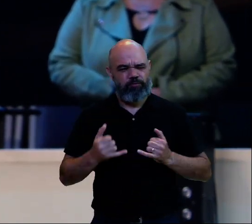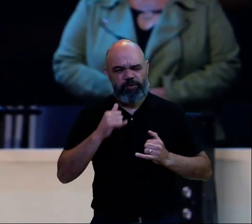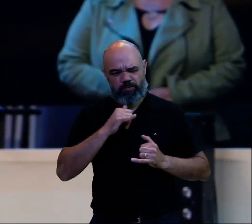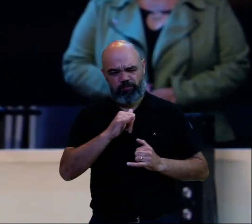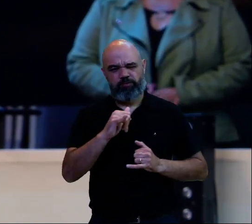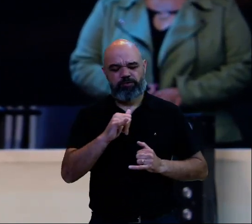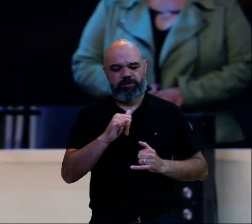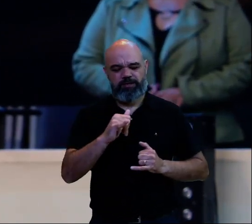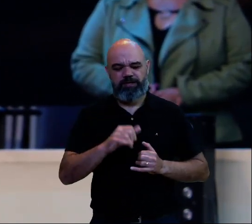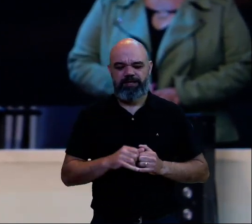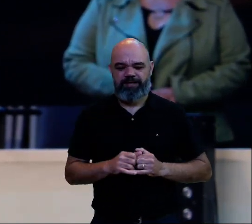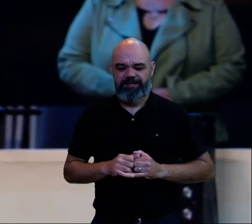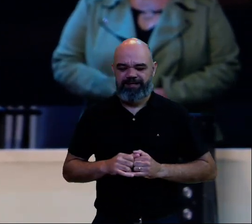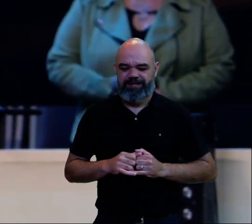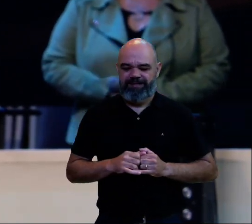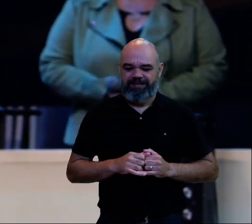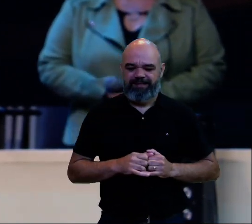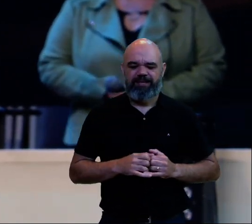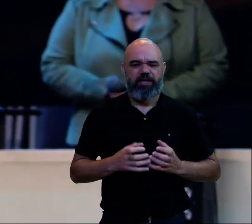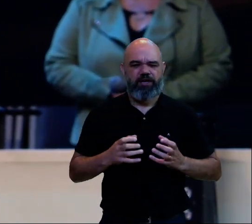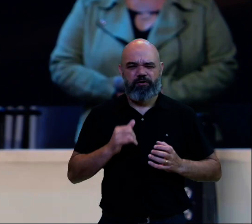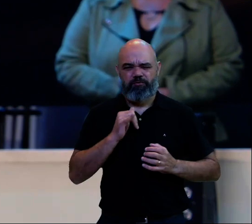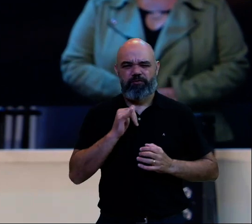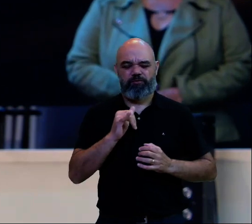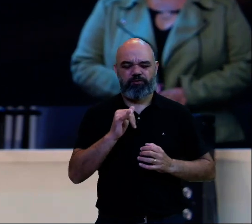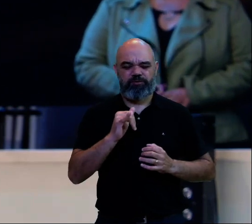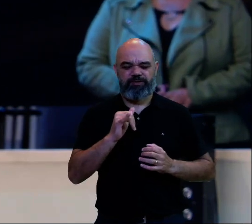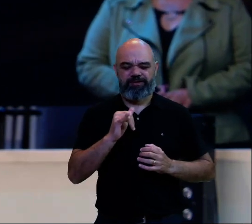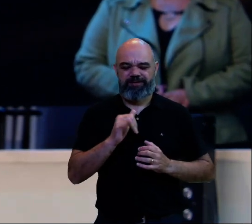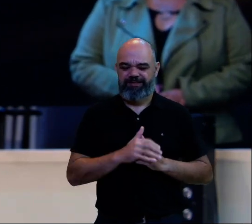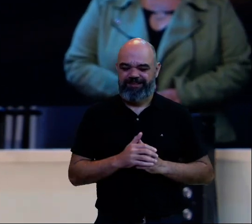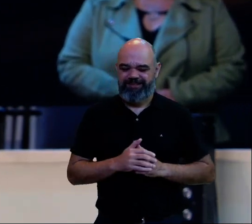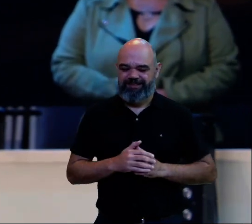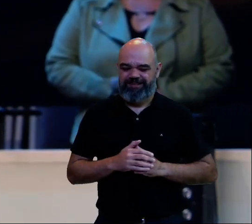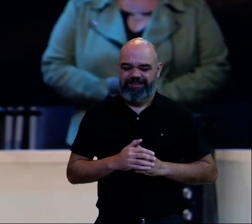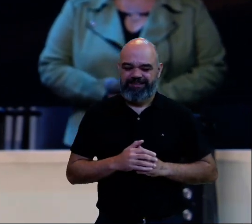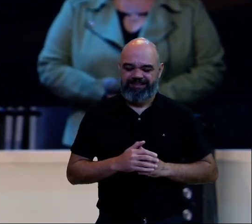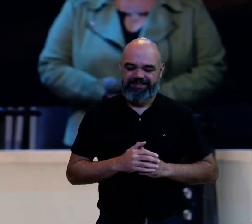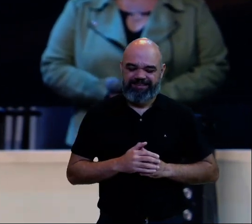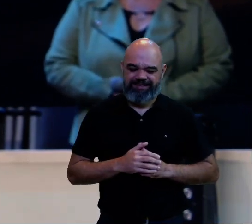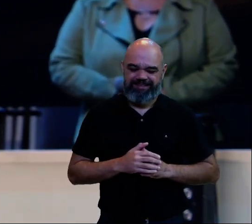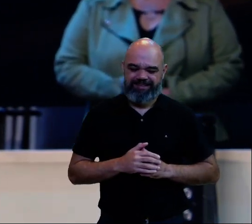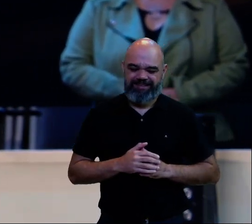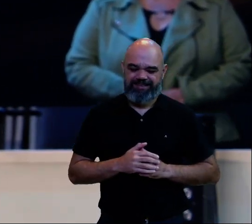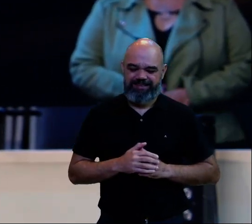né? Não vou contar, né? Deixa eles assistirem, né? Né, Dona Irã? Deixa eles assistirem.